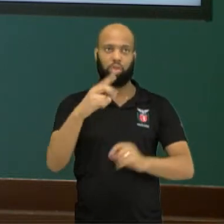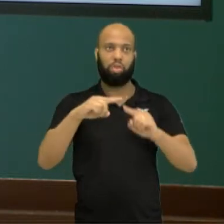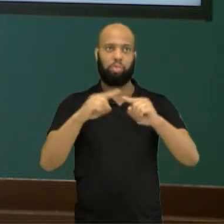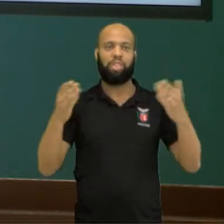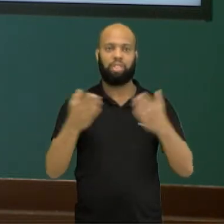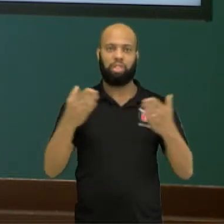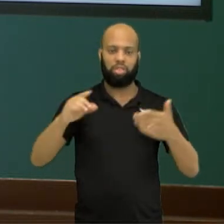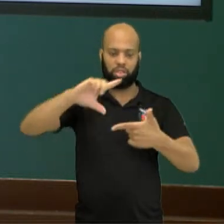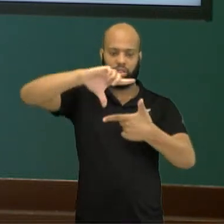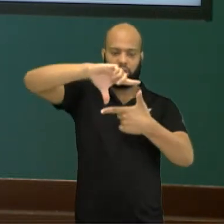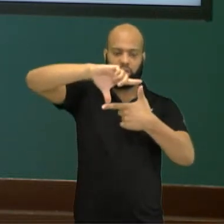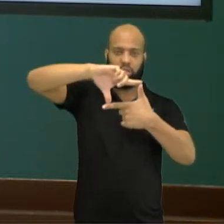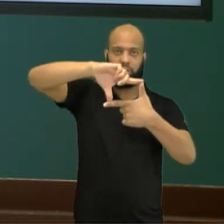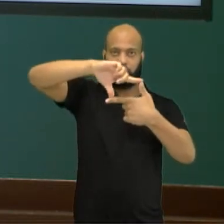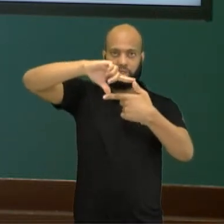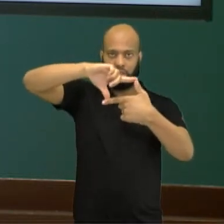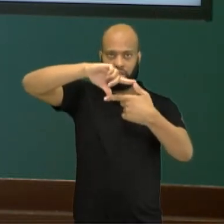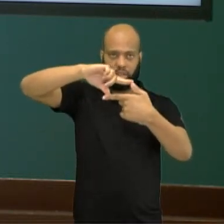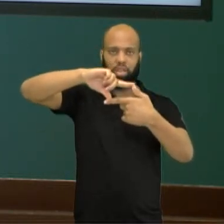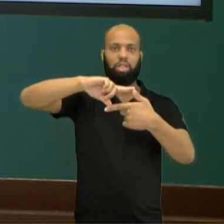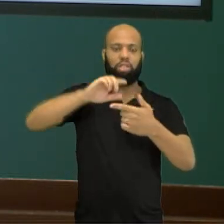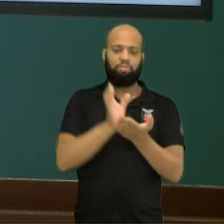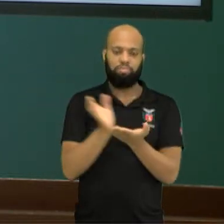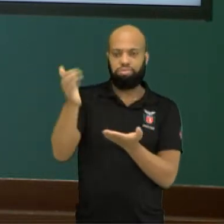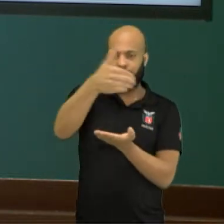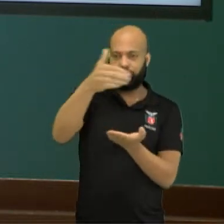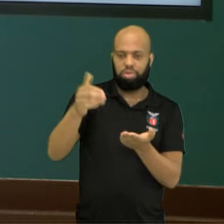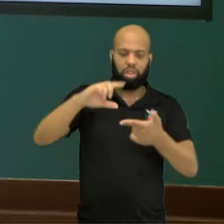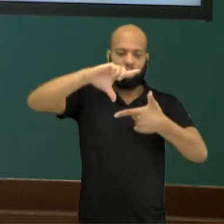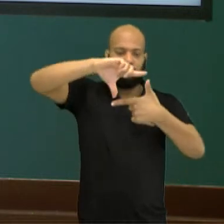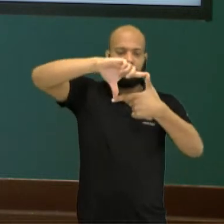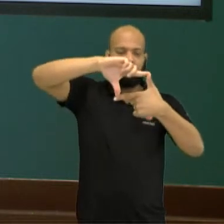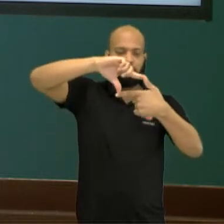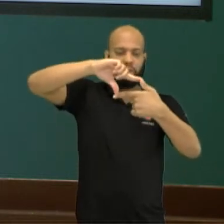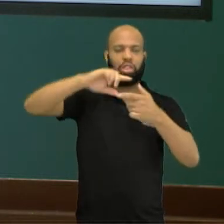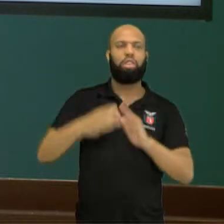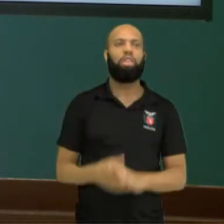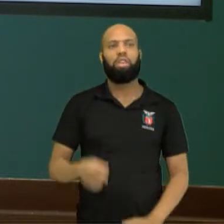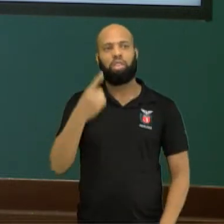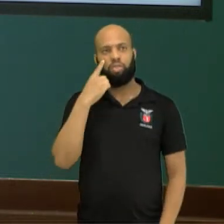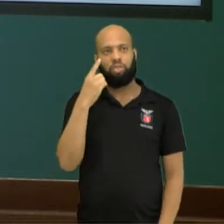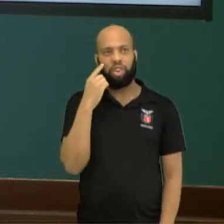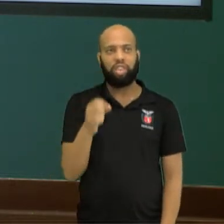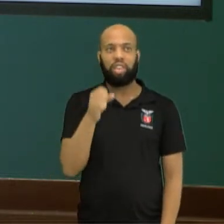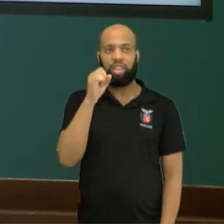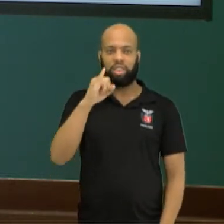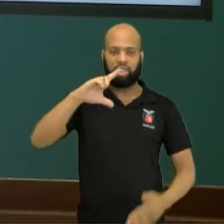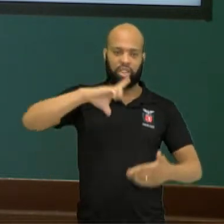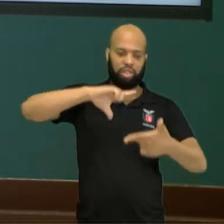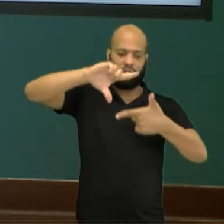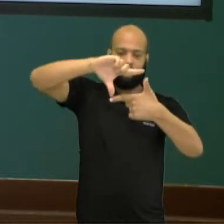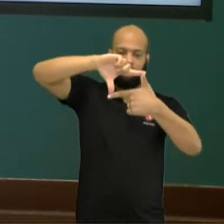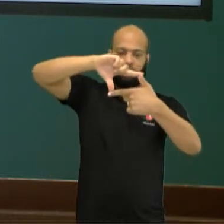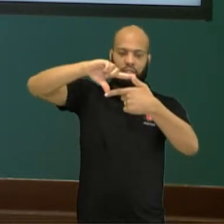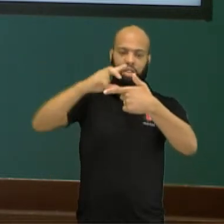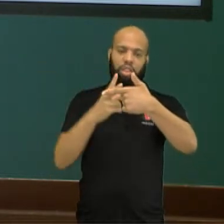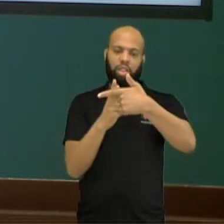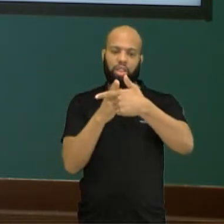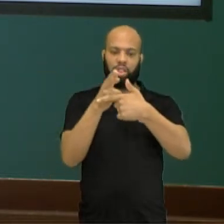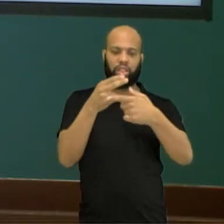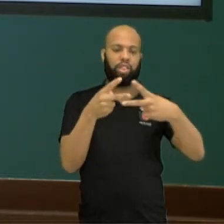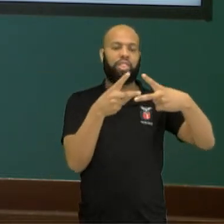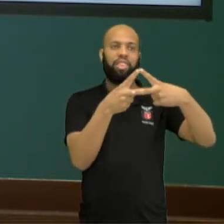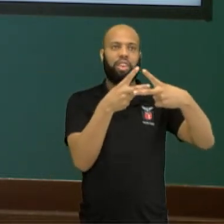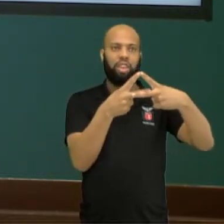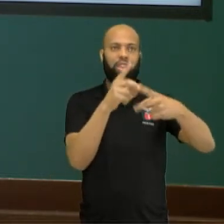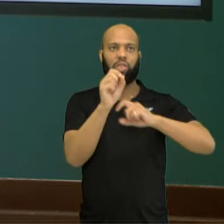é um paralelogramo. No caso de um paralelogramo, imagine o seguinte, ó, que eu tirasse esse triângulozinho aqui e colocasse aqui. Ele